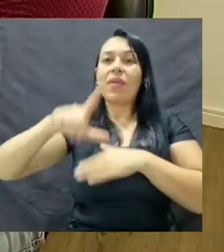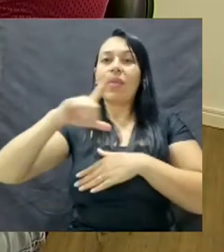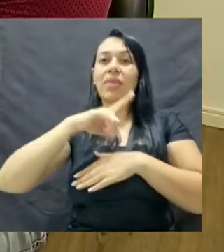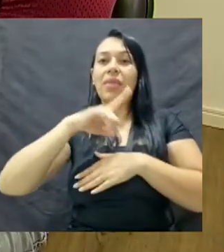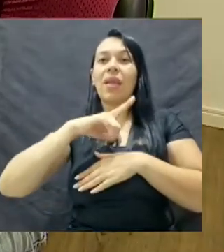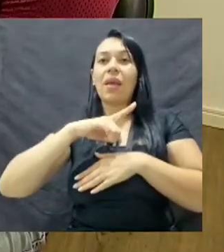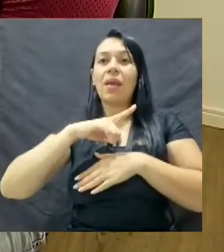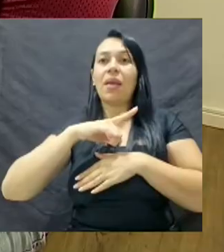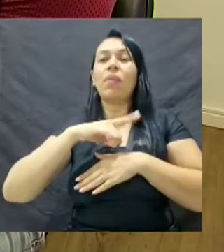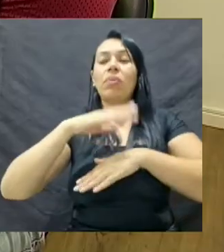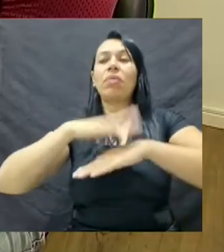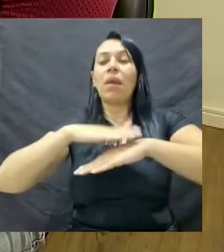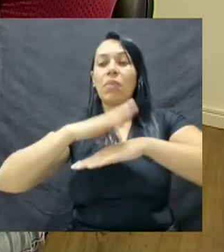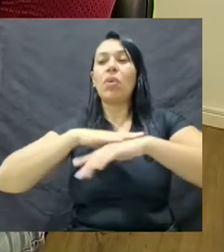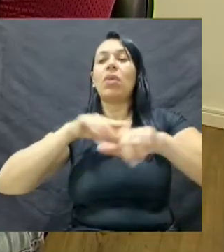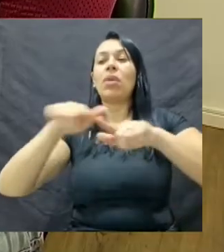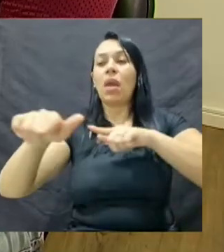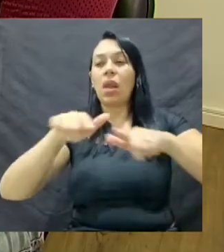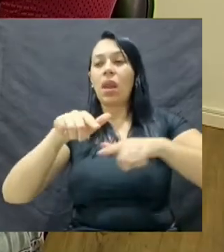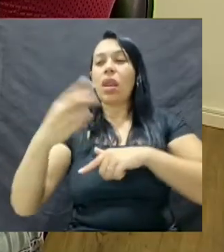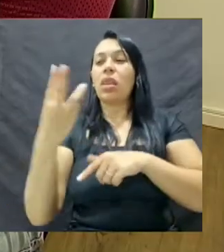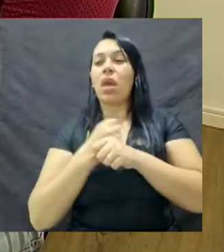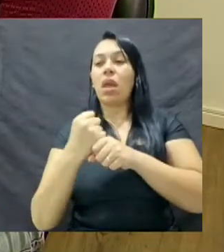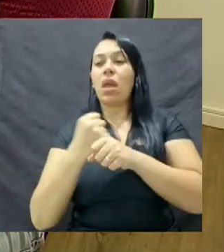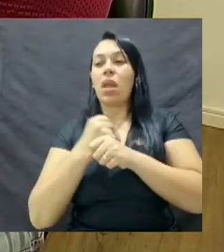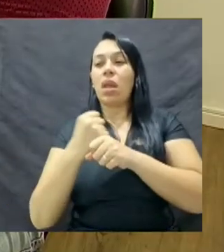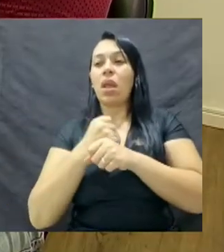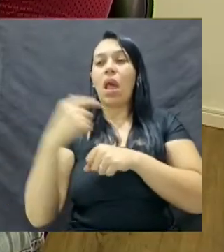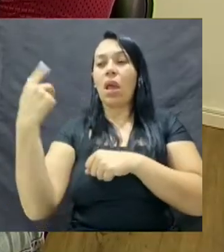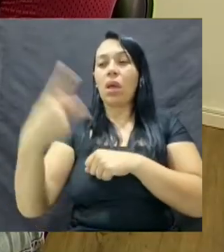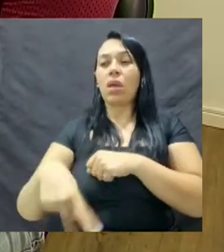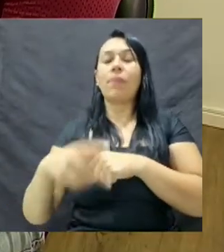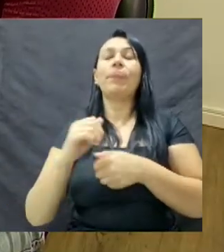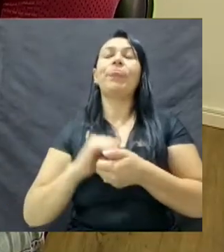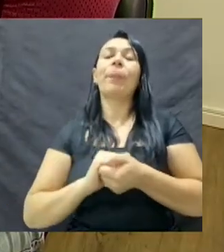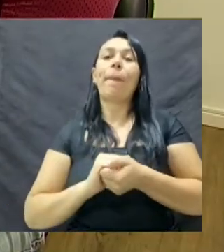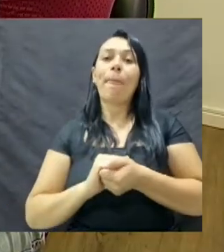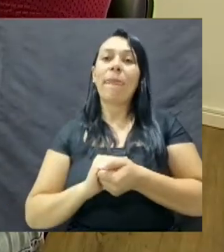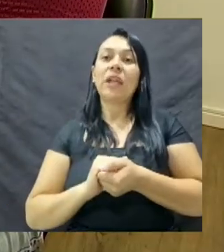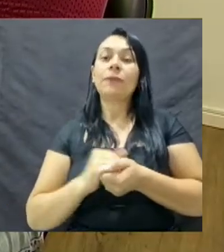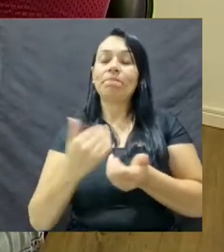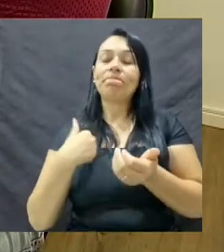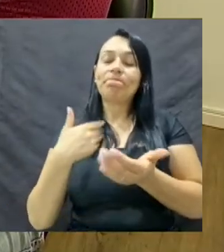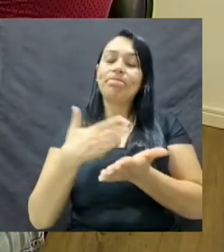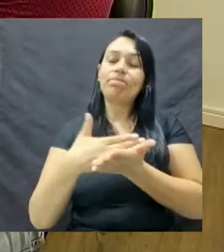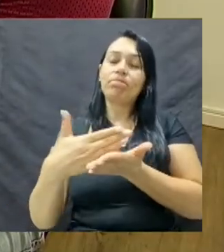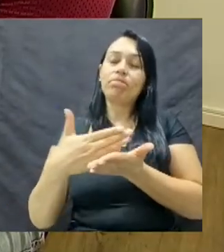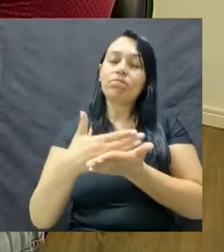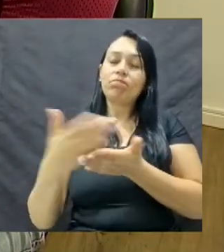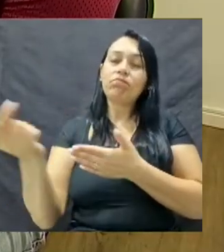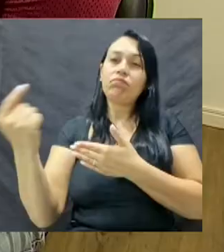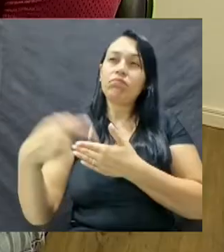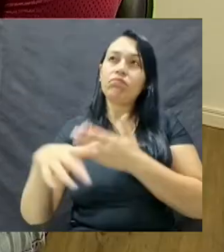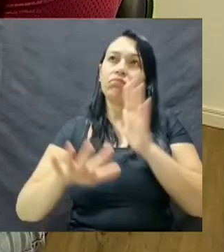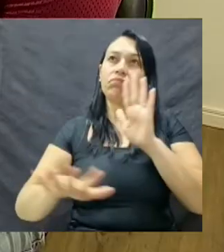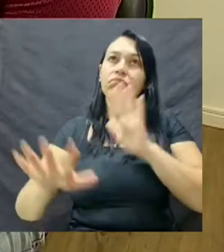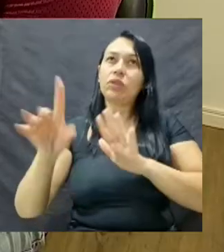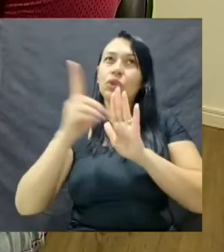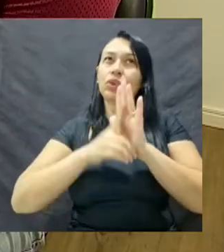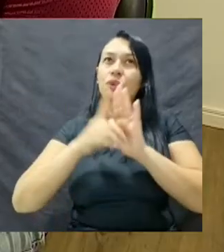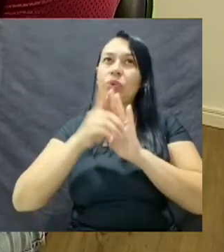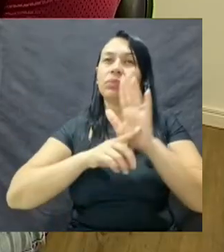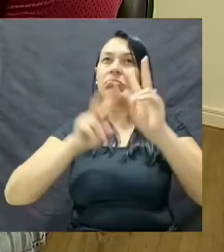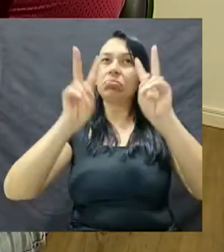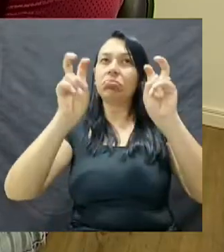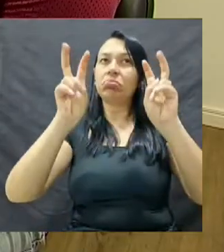de 3 anos aqui. Eu comecei aqui na diretoria de assuntos legislativos lá, sabe,